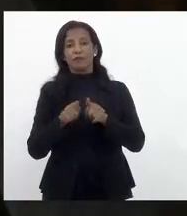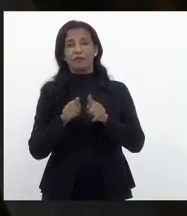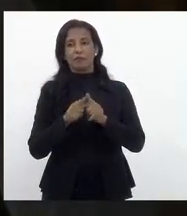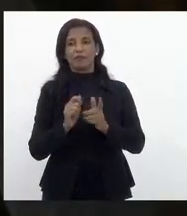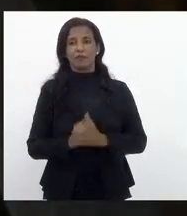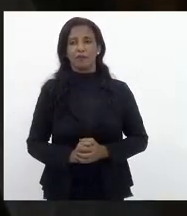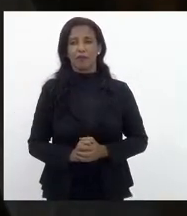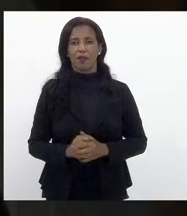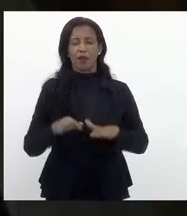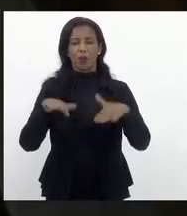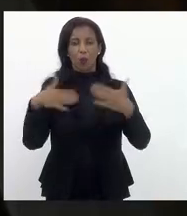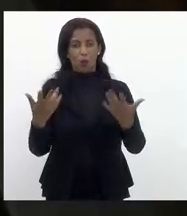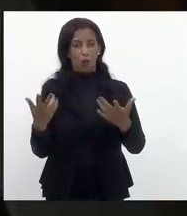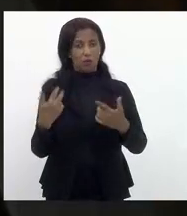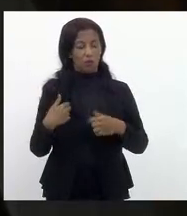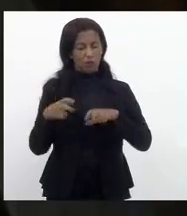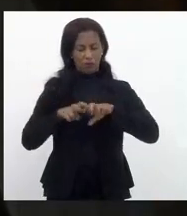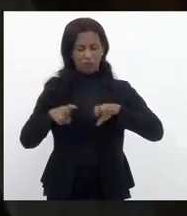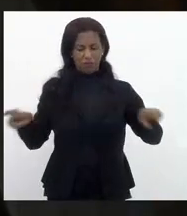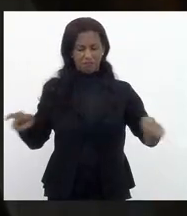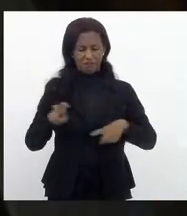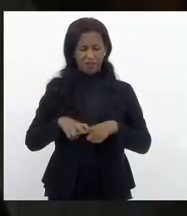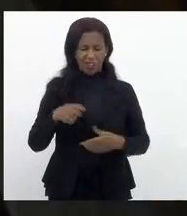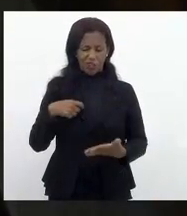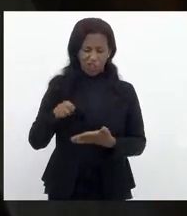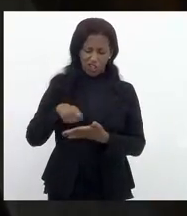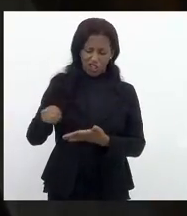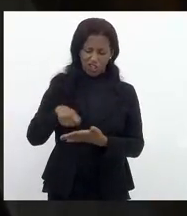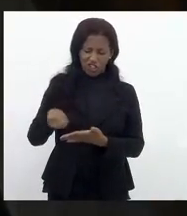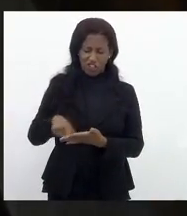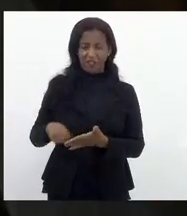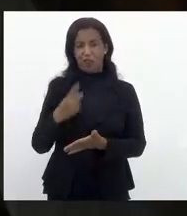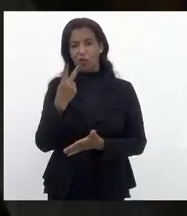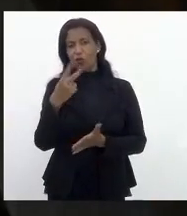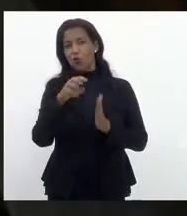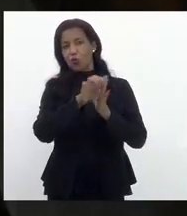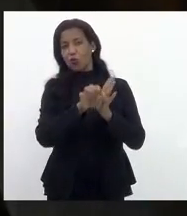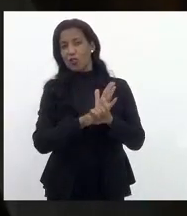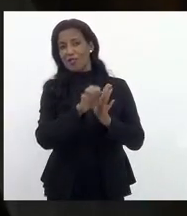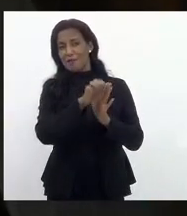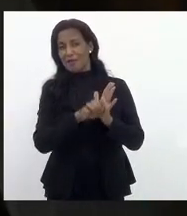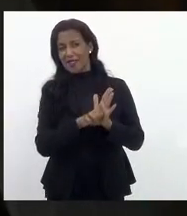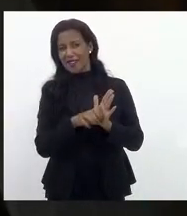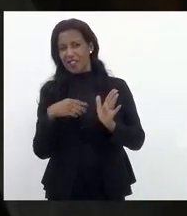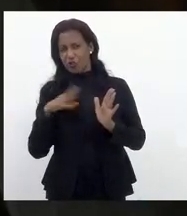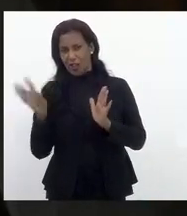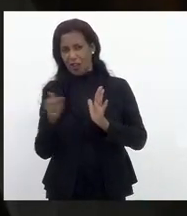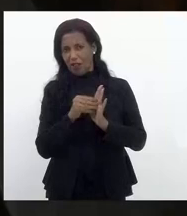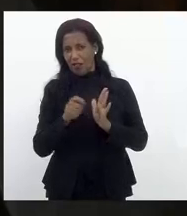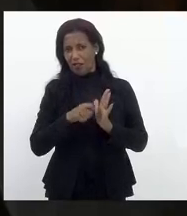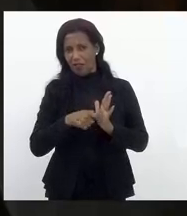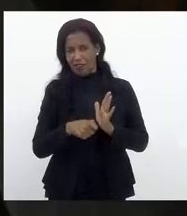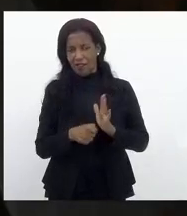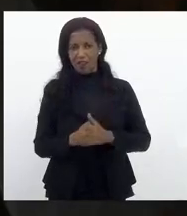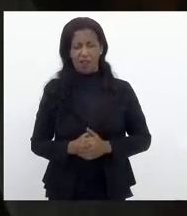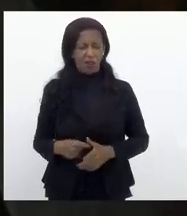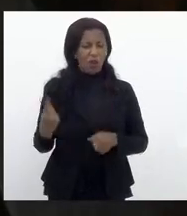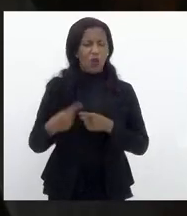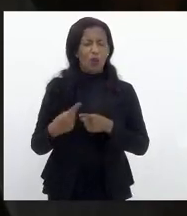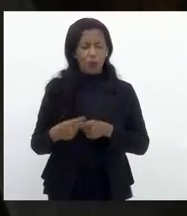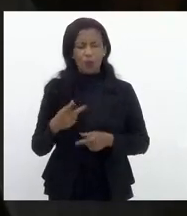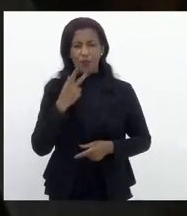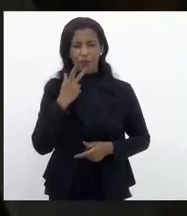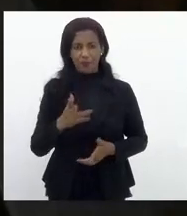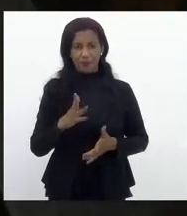quanto tava aí na mesa já escrevi aqui duas emendas definidoras do que Mas por que